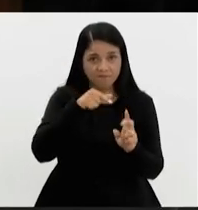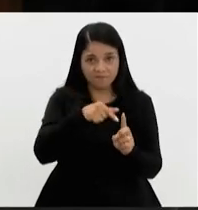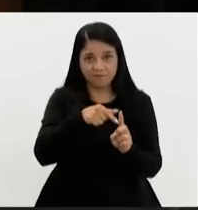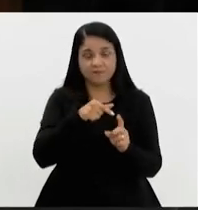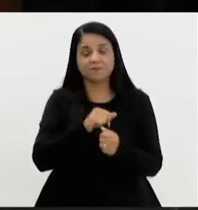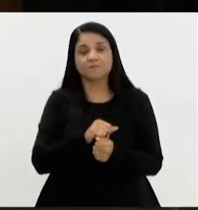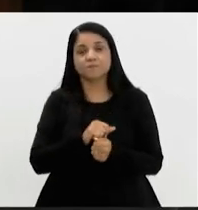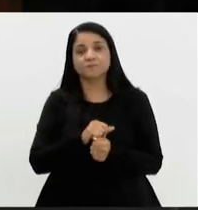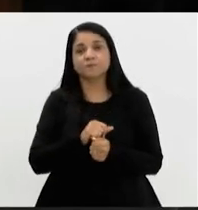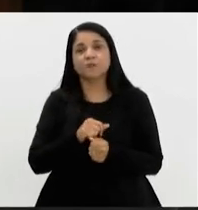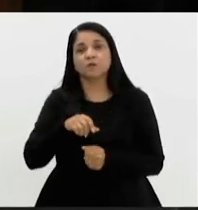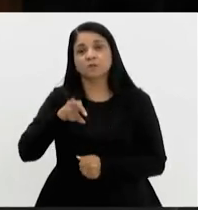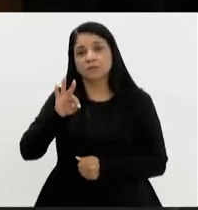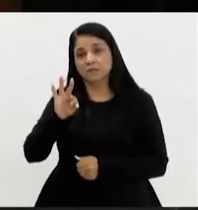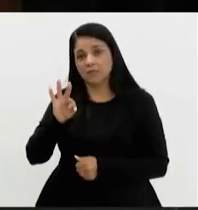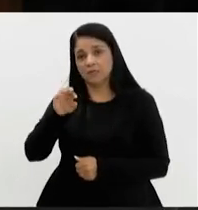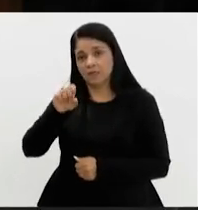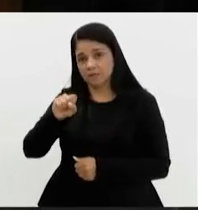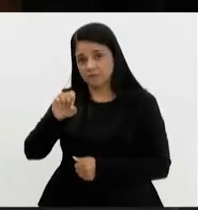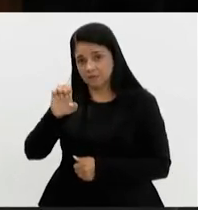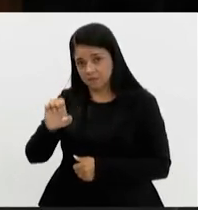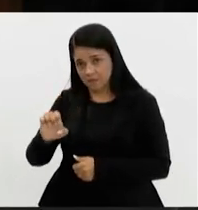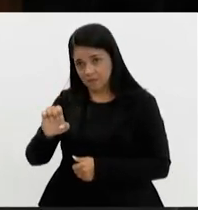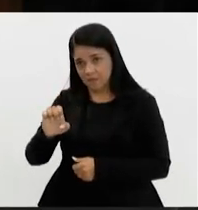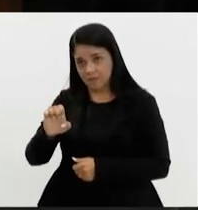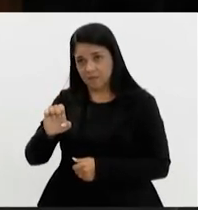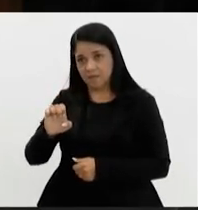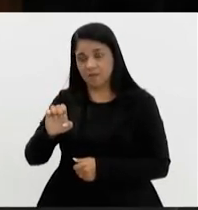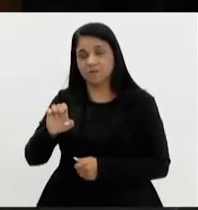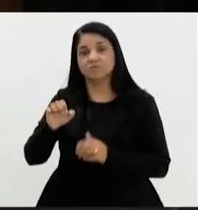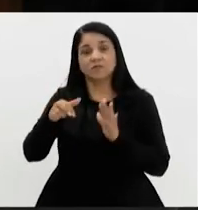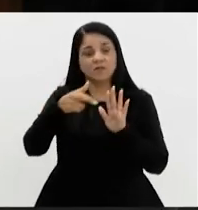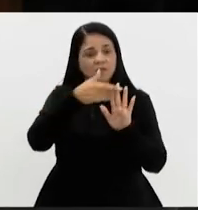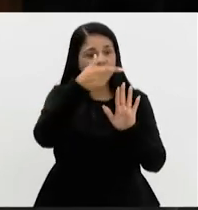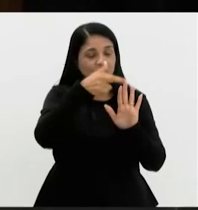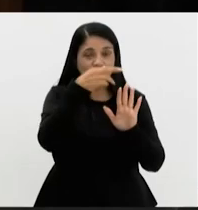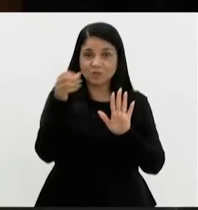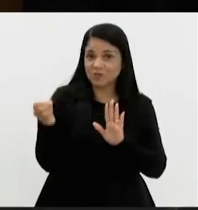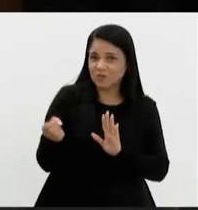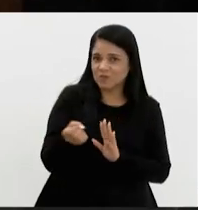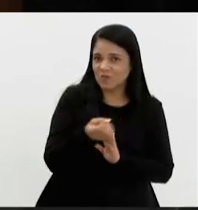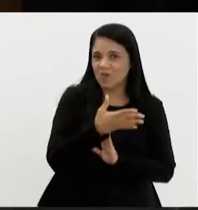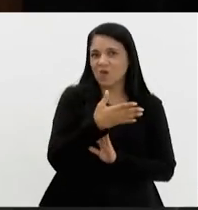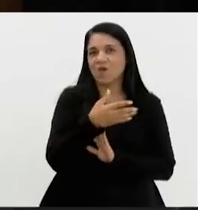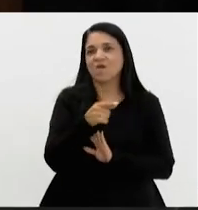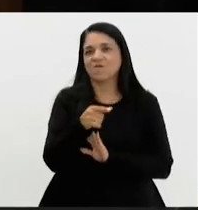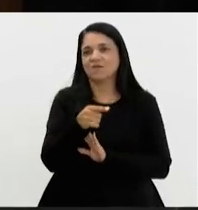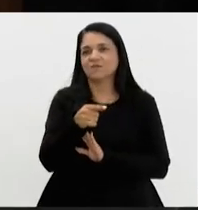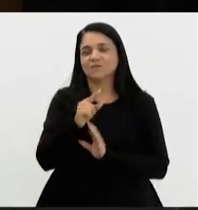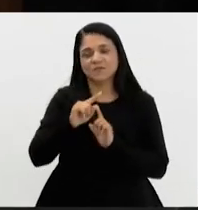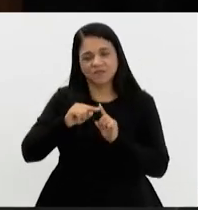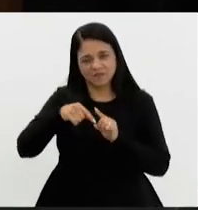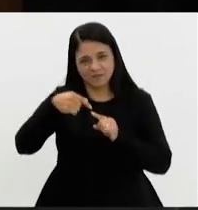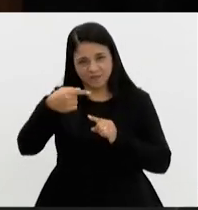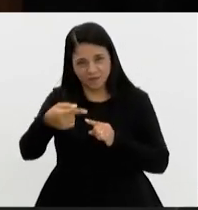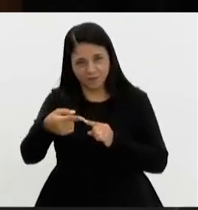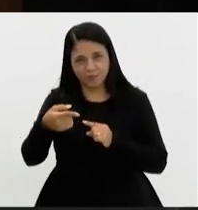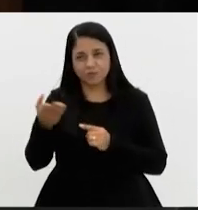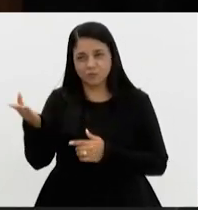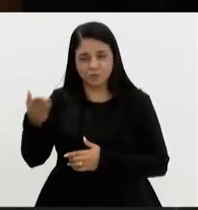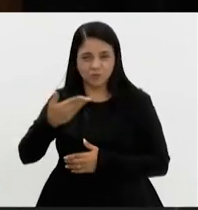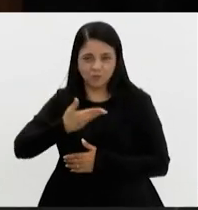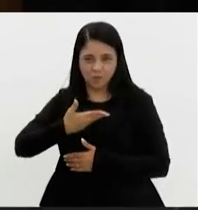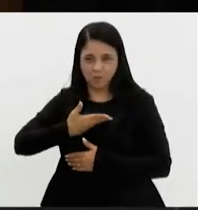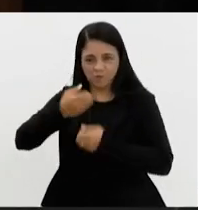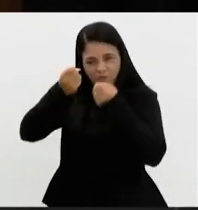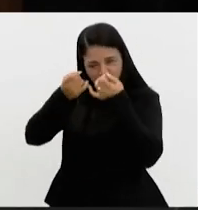o TSE editou recente de resoluções e que depois o os meus companheiros de